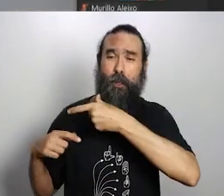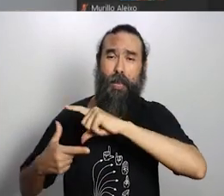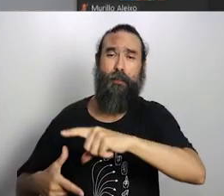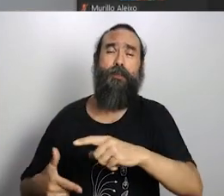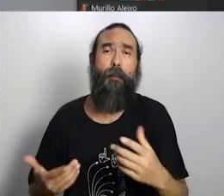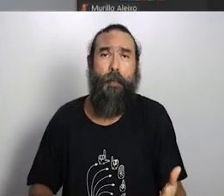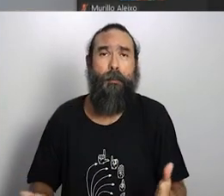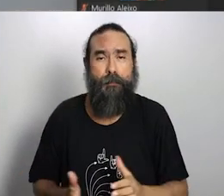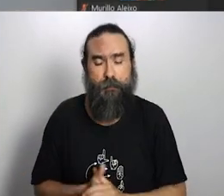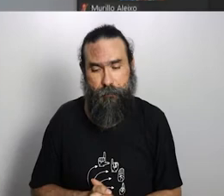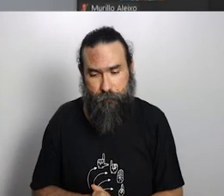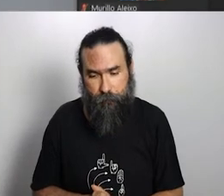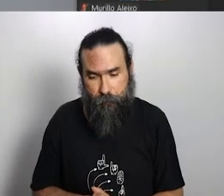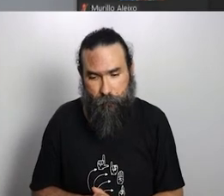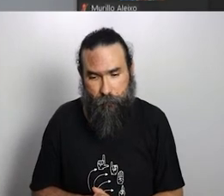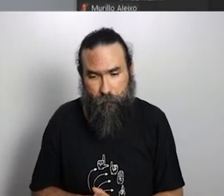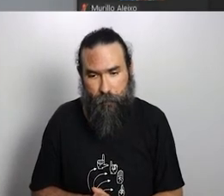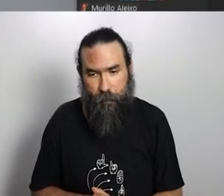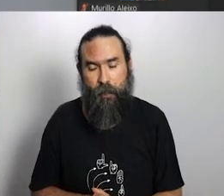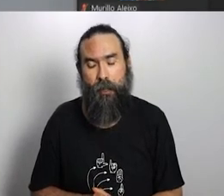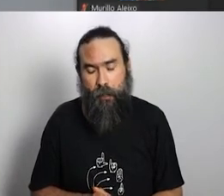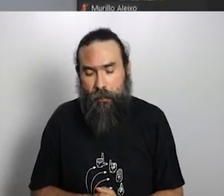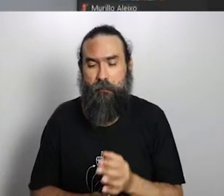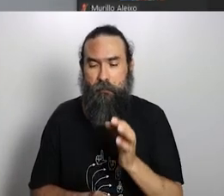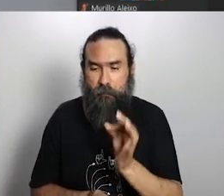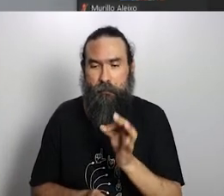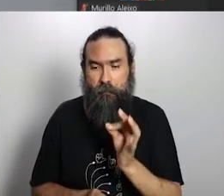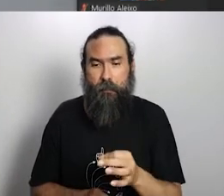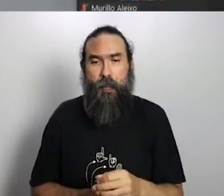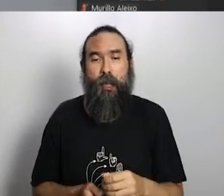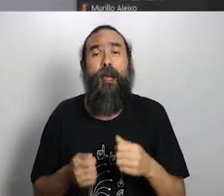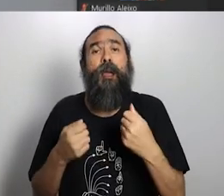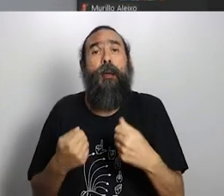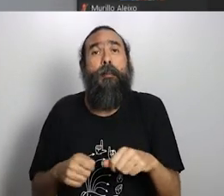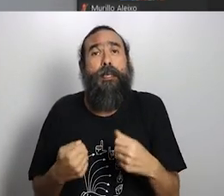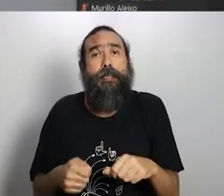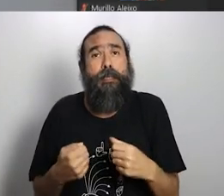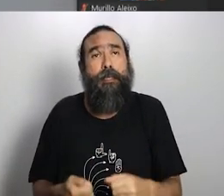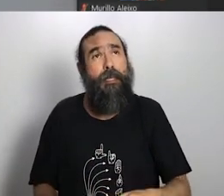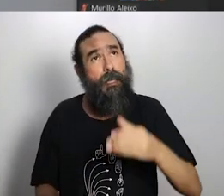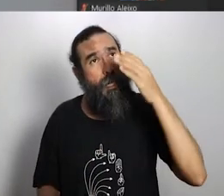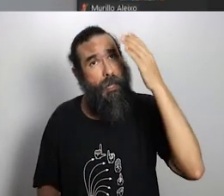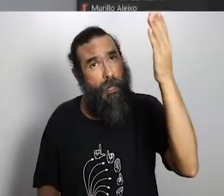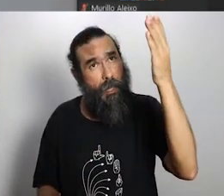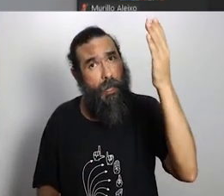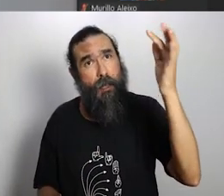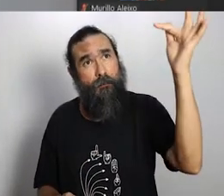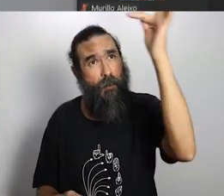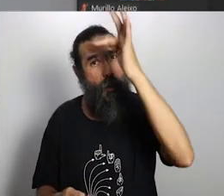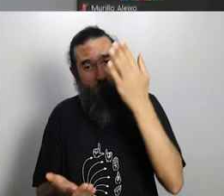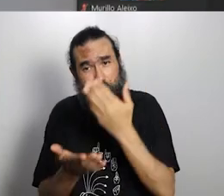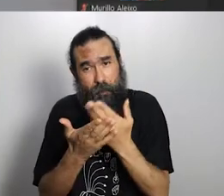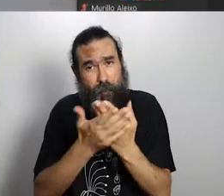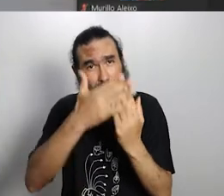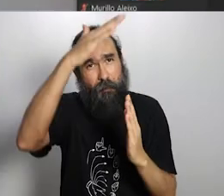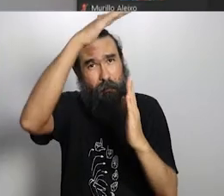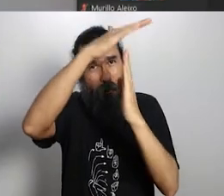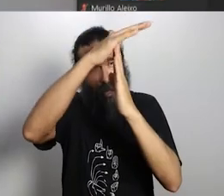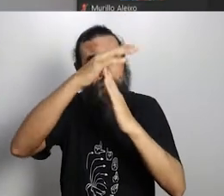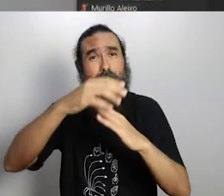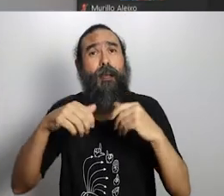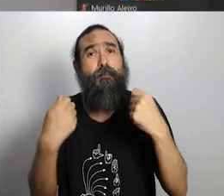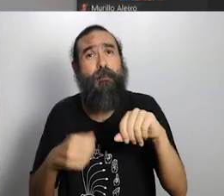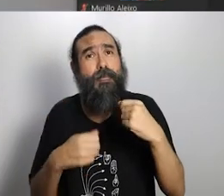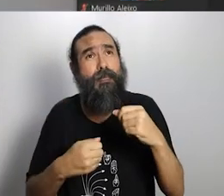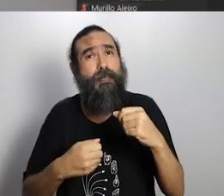acordado, né? Não porque Lia sempre foi doutora. Aí, nesse caso, eu acho que a cultura